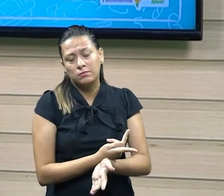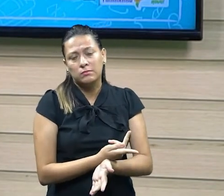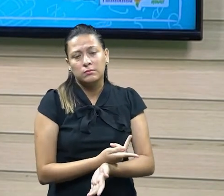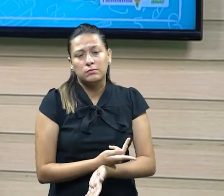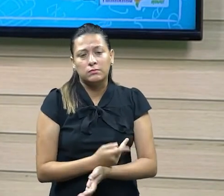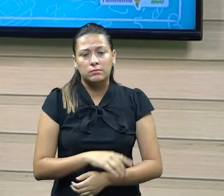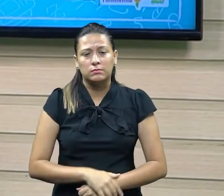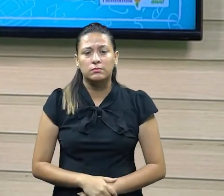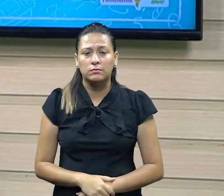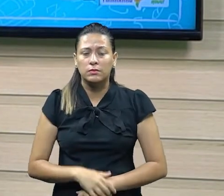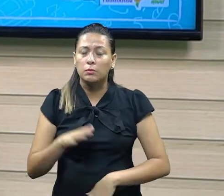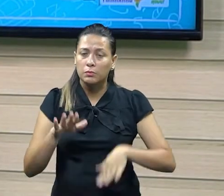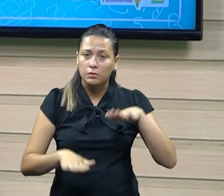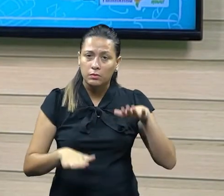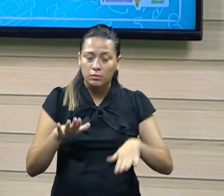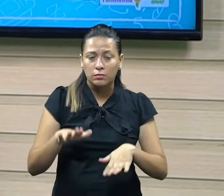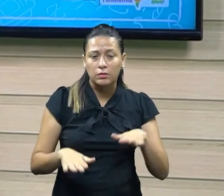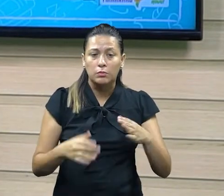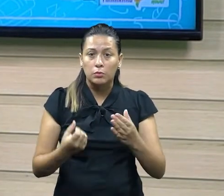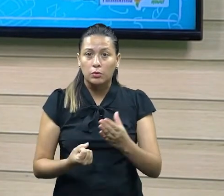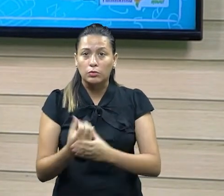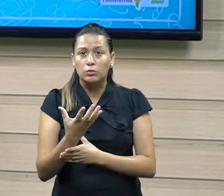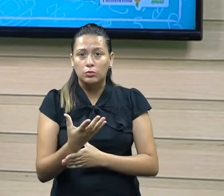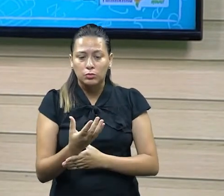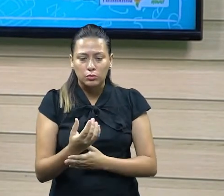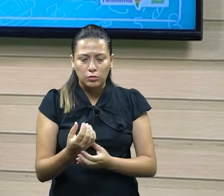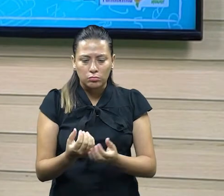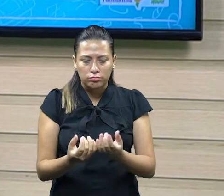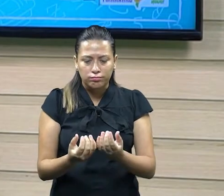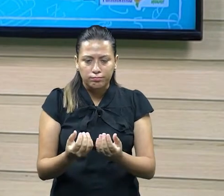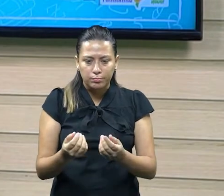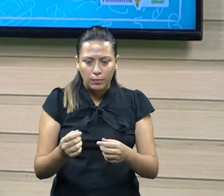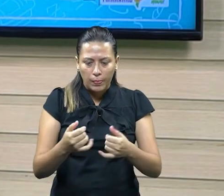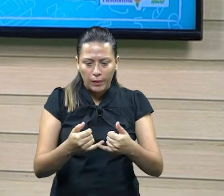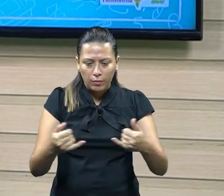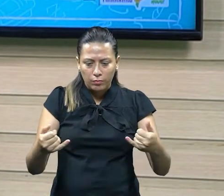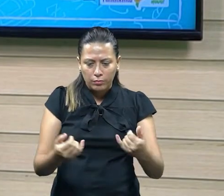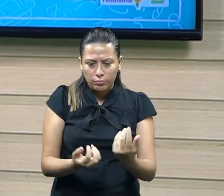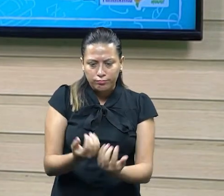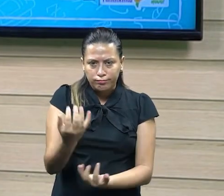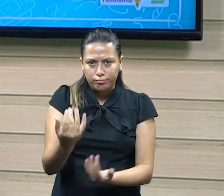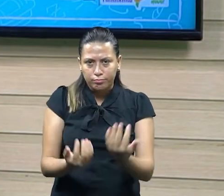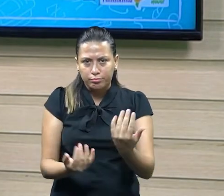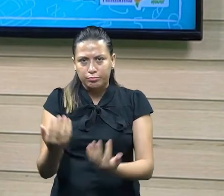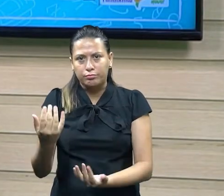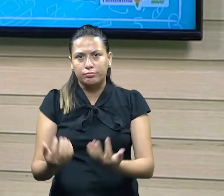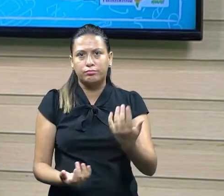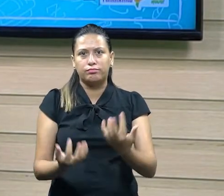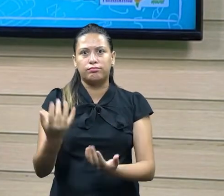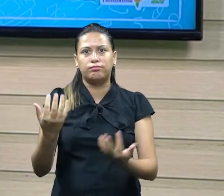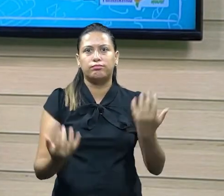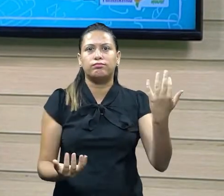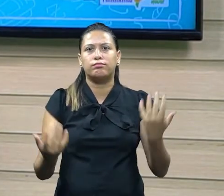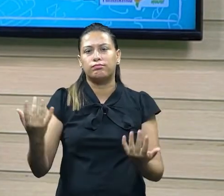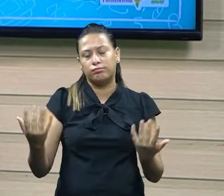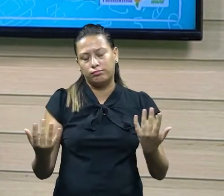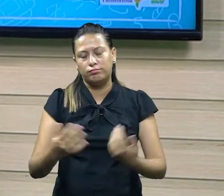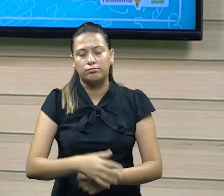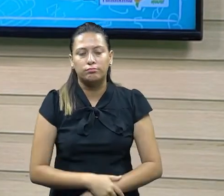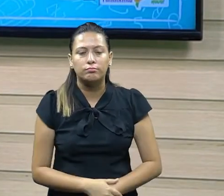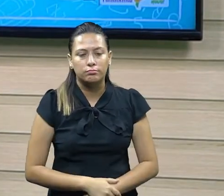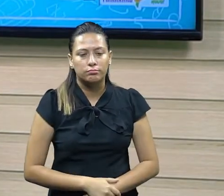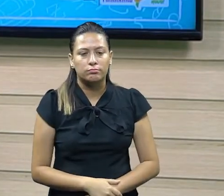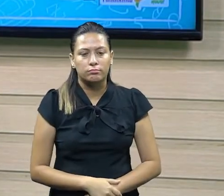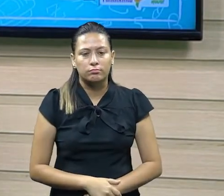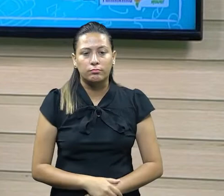sim gerar uma faísca e aí dá origem tá, ao incêndio. Por isso